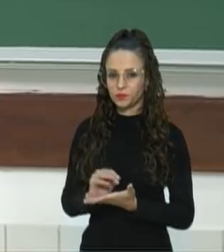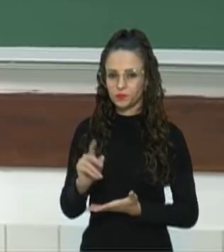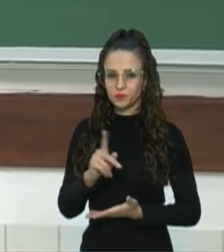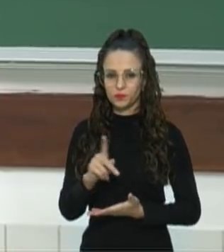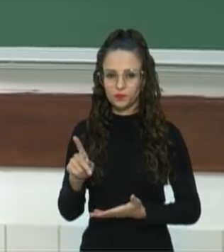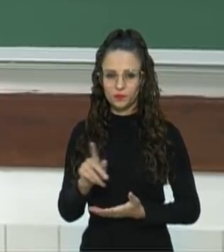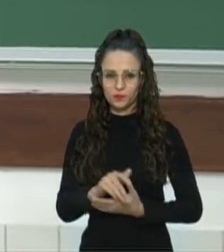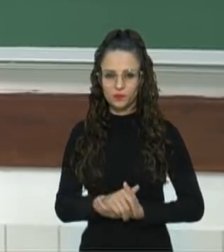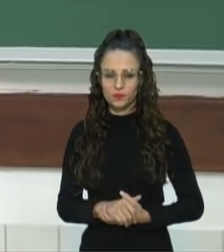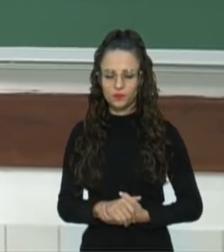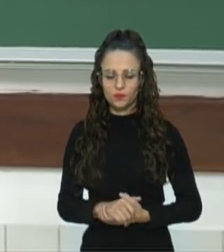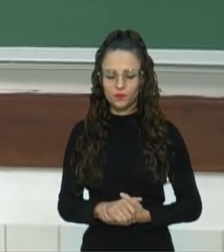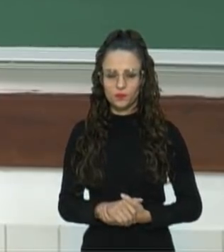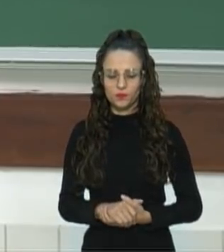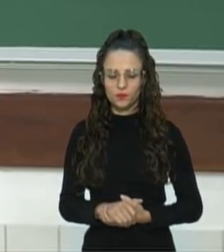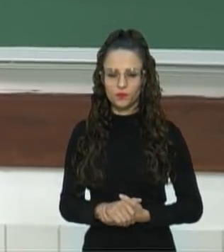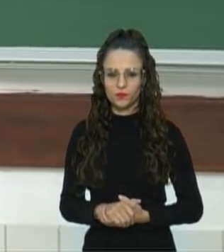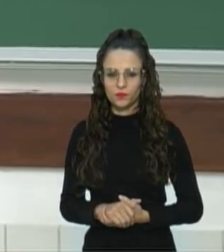Para um lado.